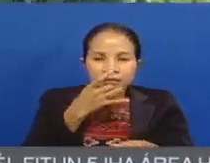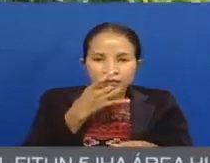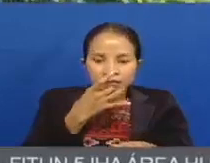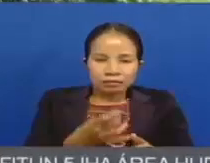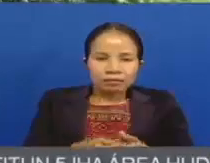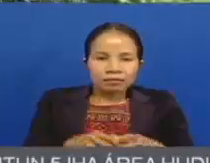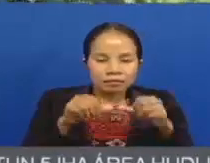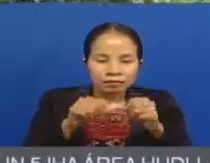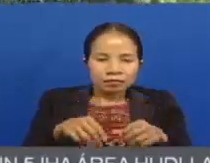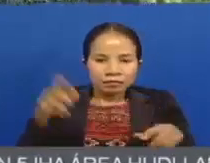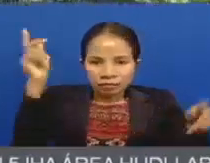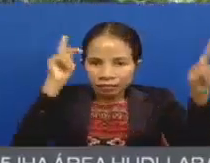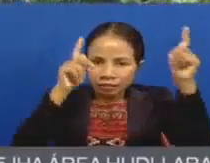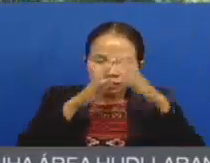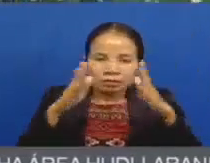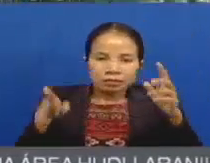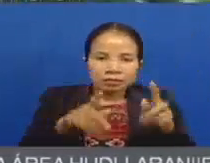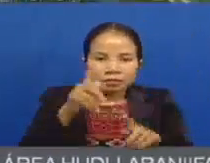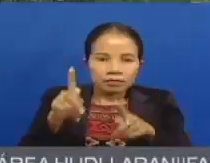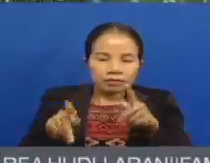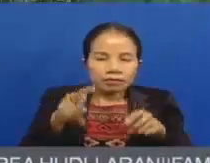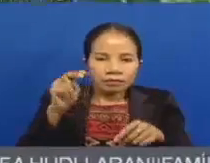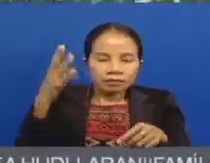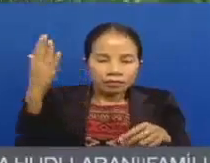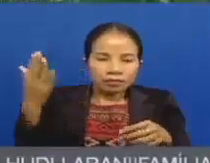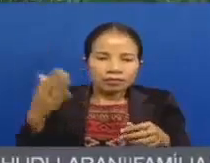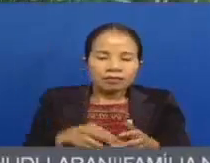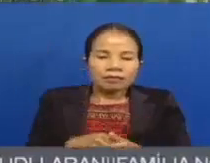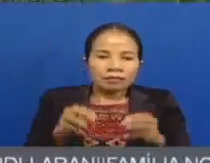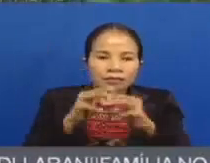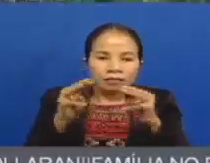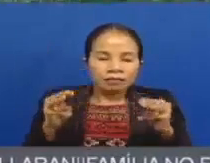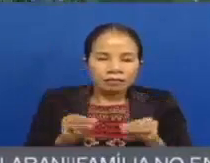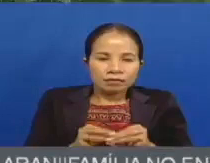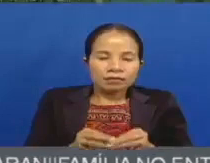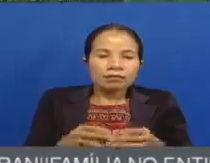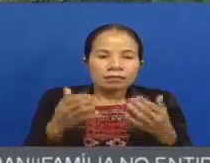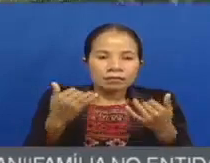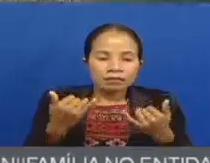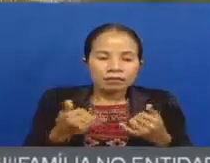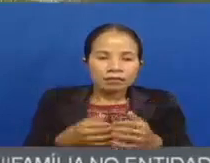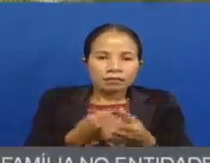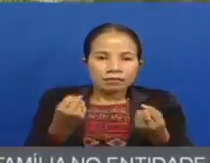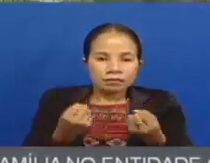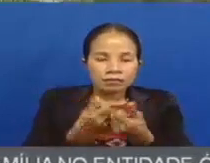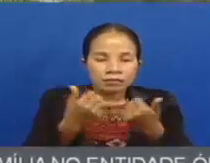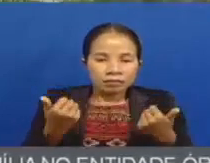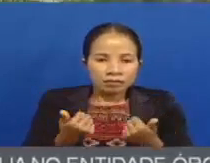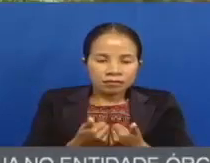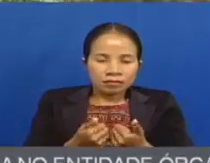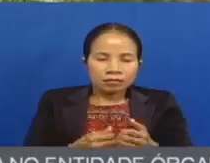elétrica, continua sem preocupação povo nian e a área remota, no extremamente remota.